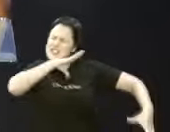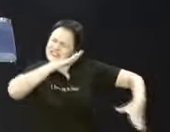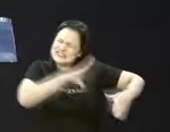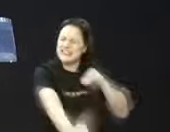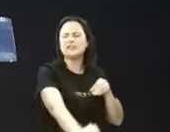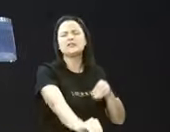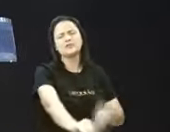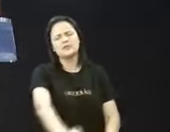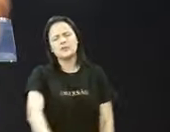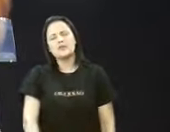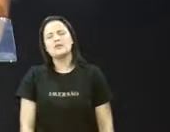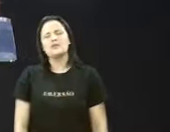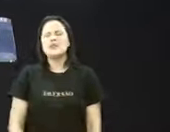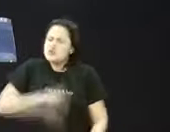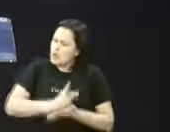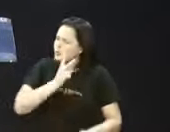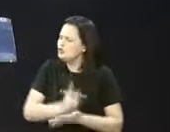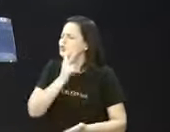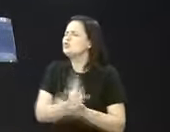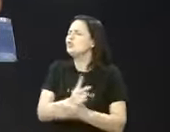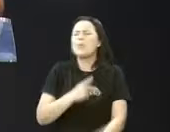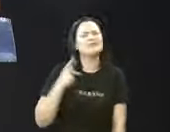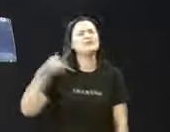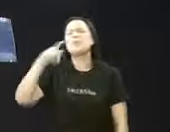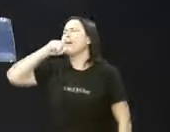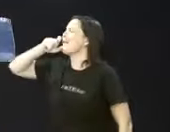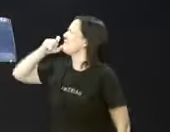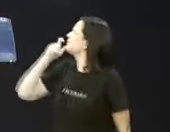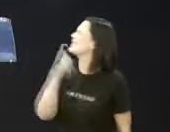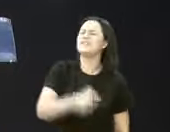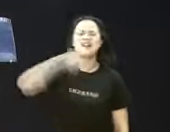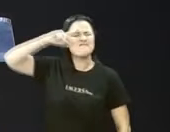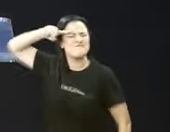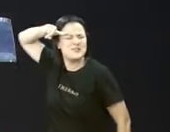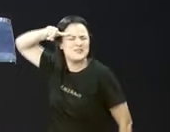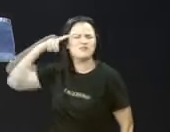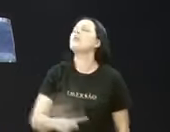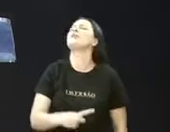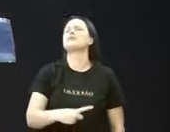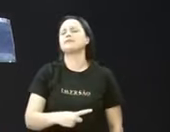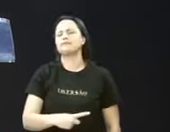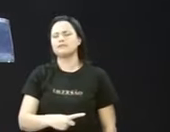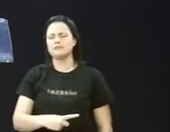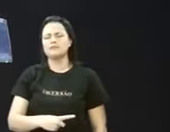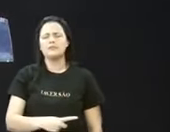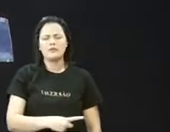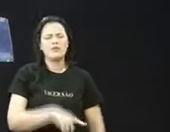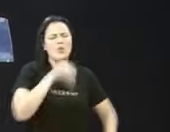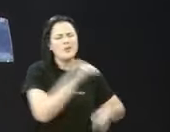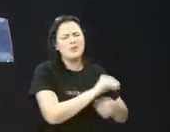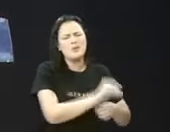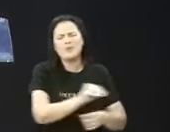que prevaleça a palavra de ordem do céu sobre essa casa. Toma o ambiente,